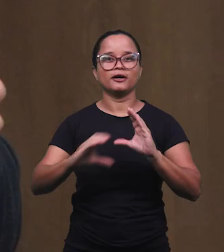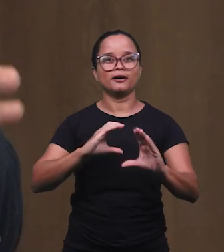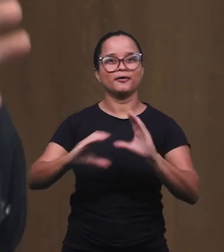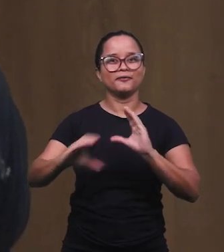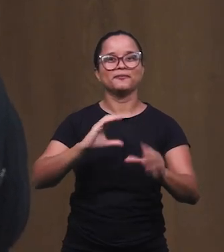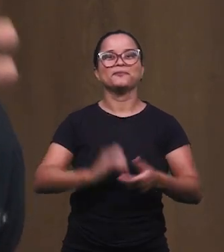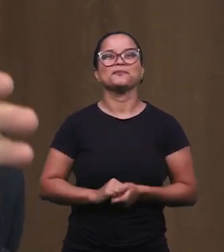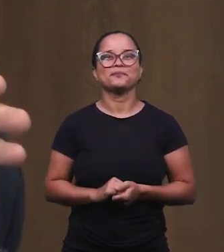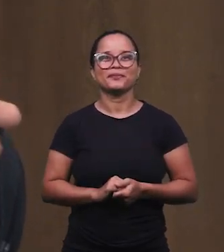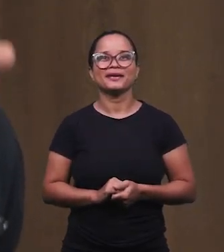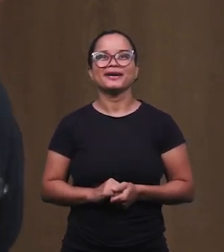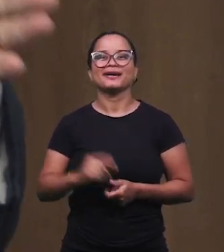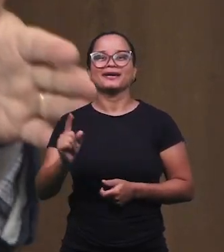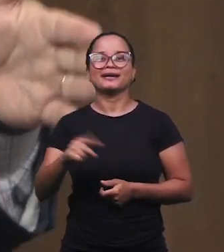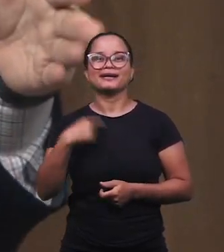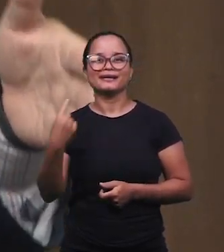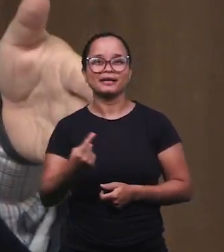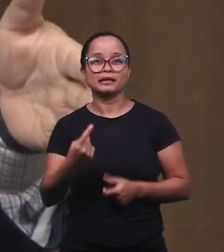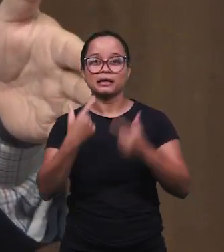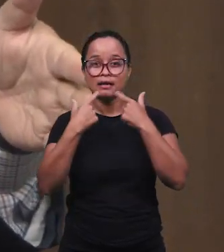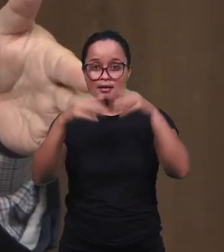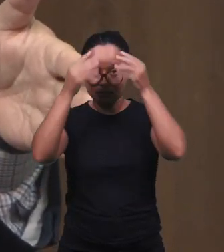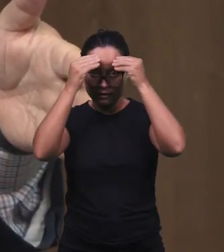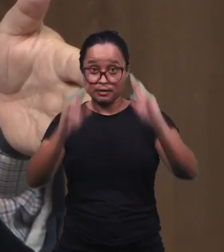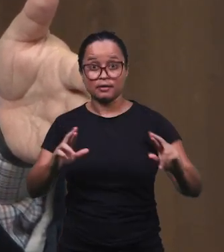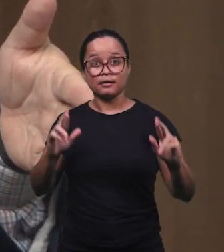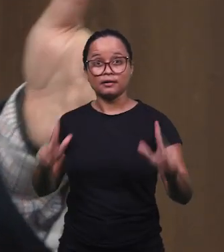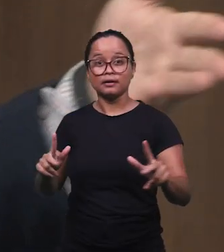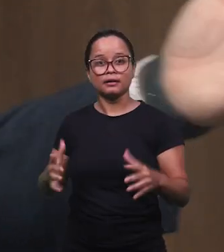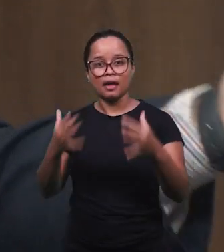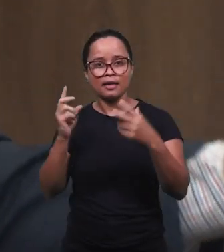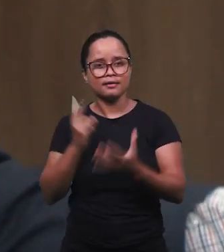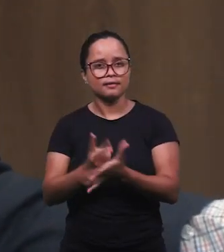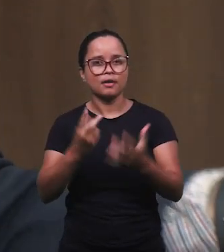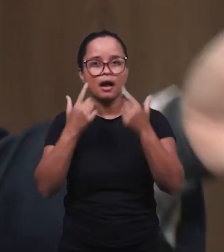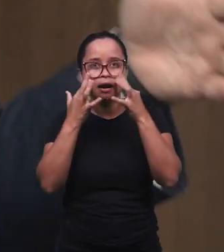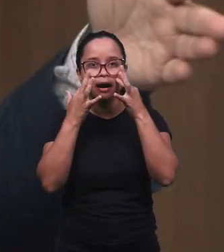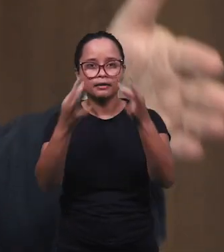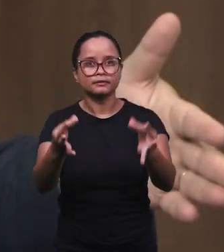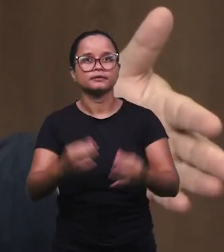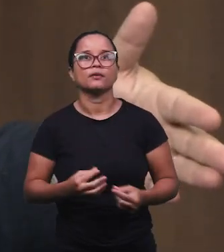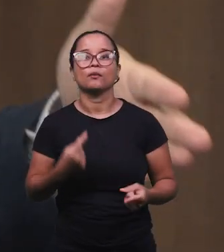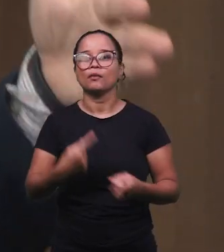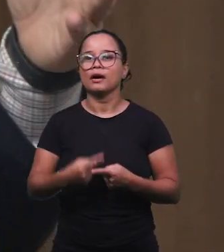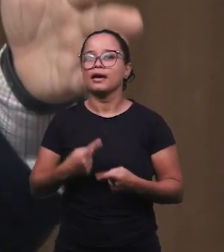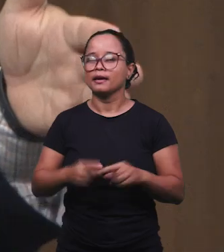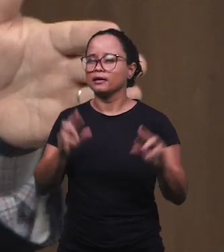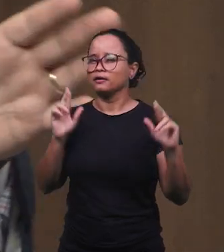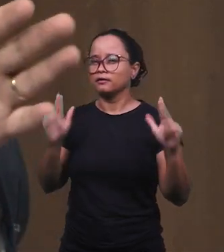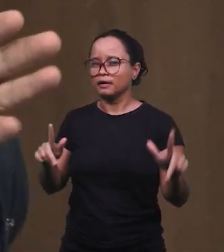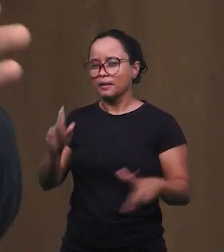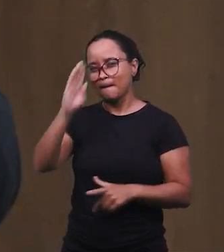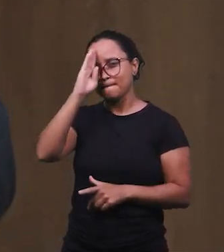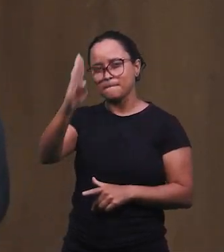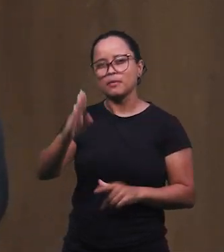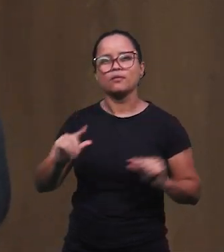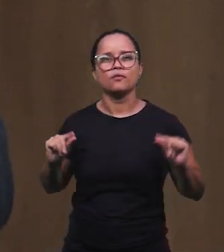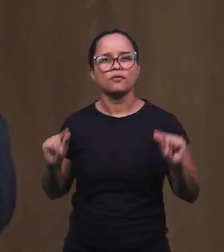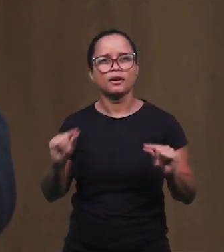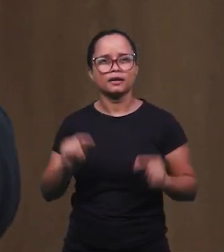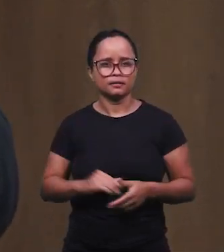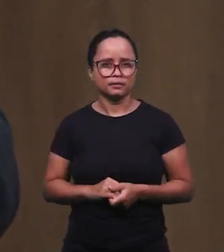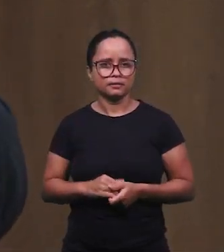nossa mensagem, por ser diferente, a gente sempre chamou a atenção por ser diferente, por ser, principalmente,